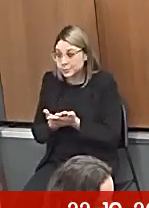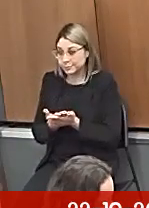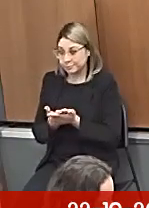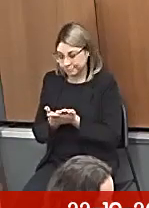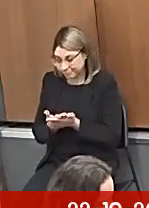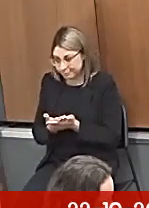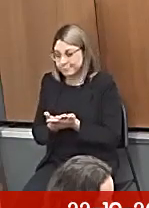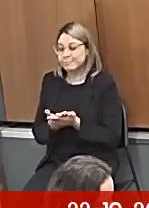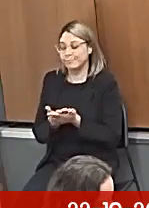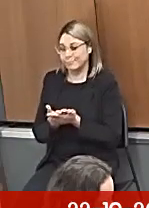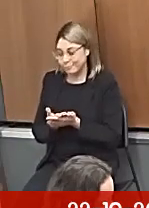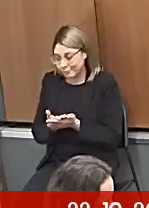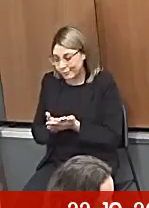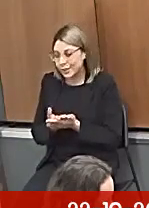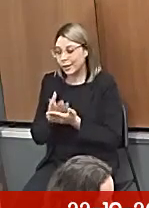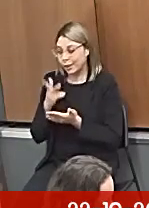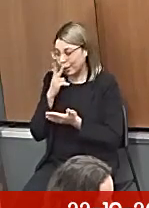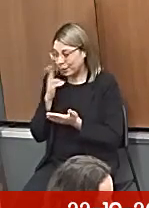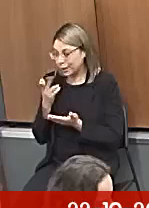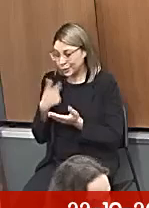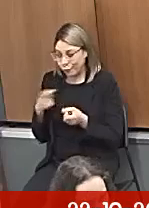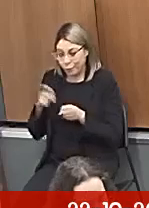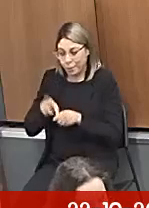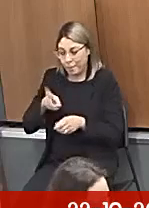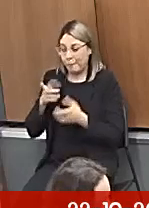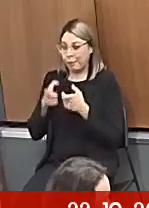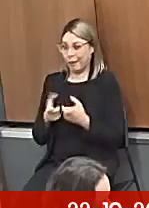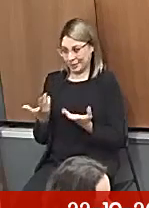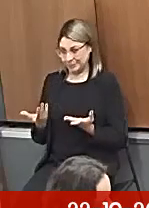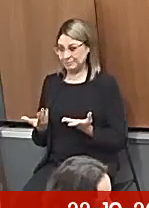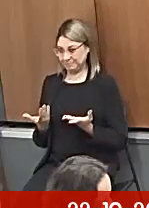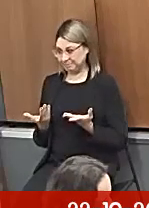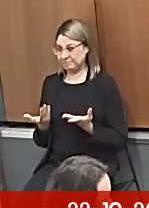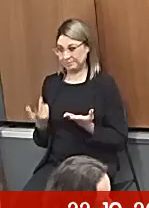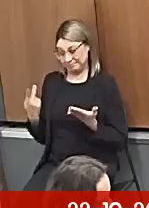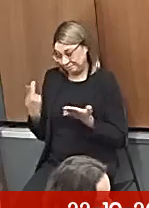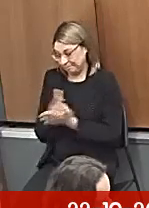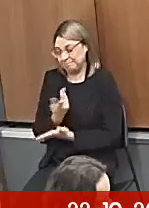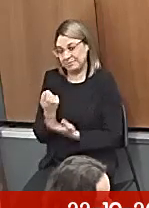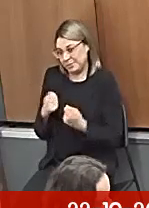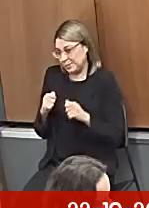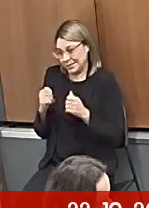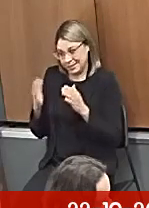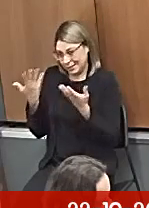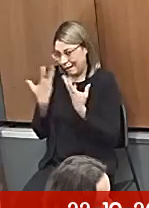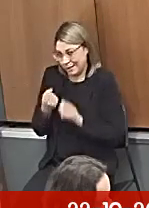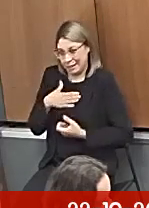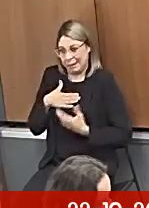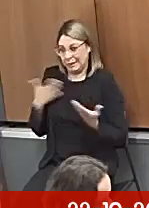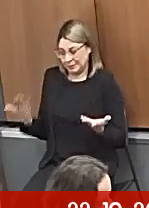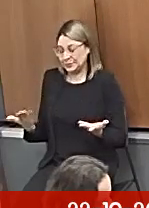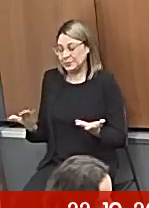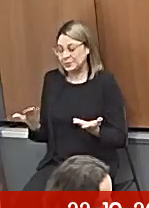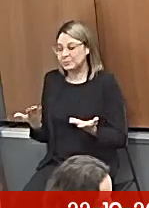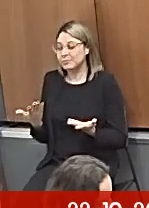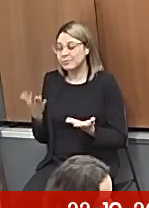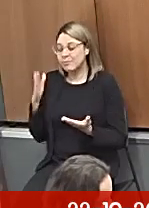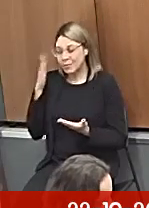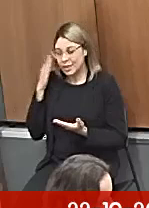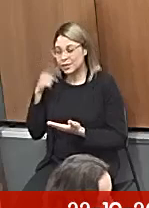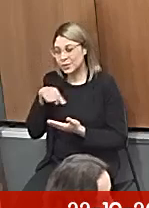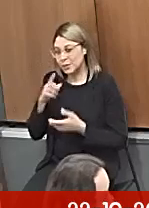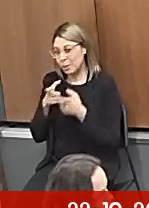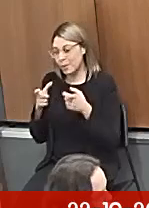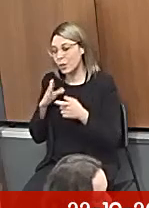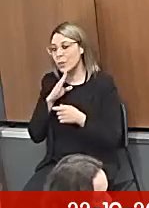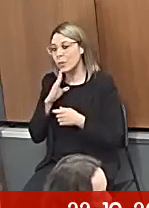negativa. E esse ciclo se fechou. E existe um preceito aqui que eu acho que muita gente conhece,